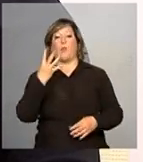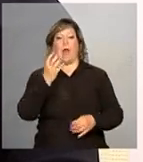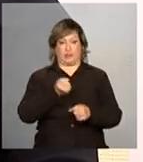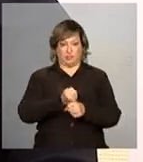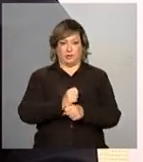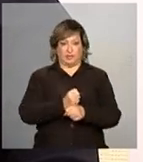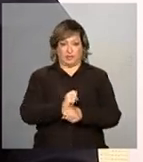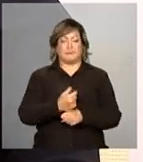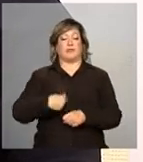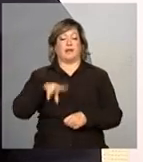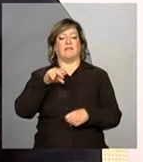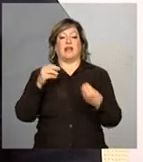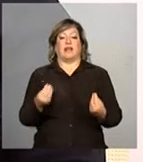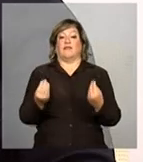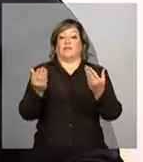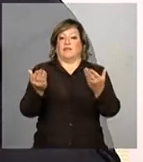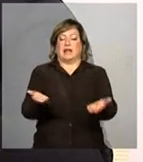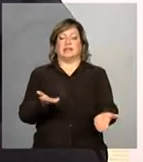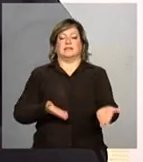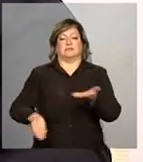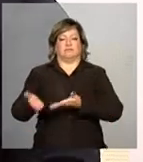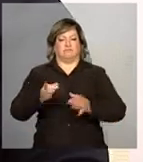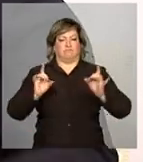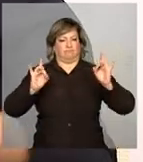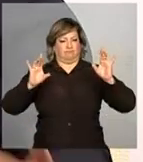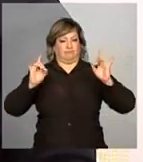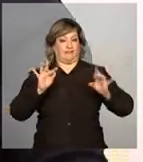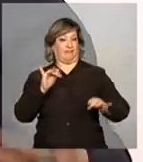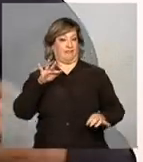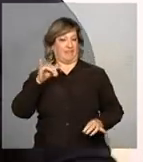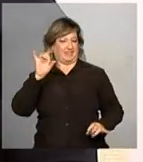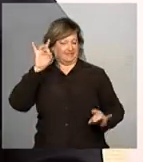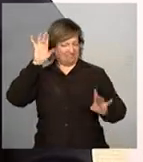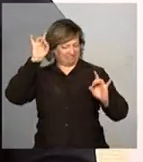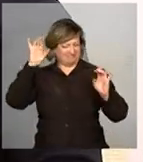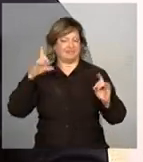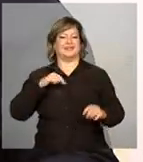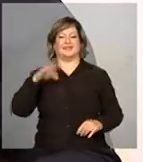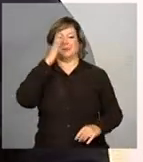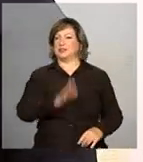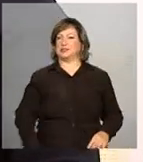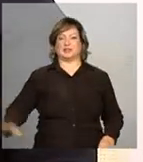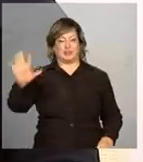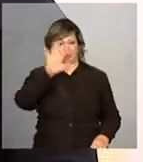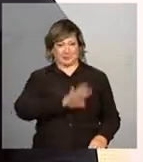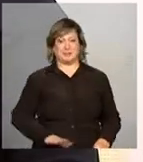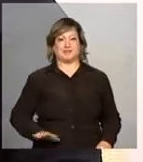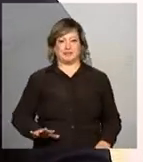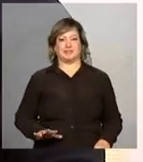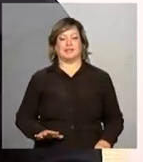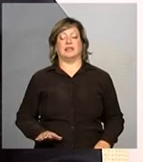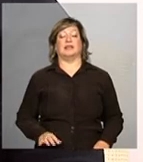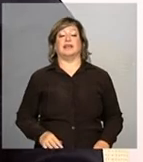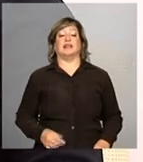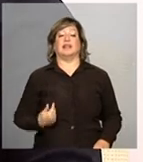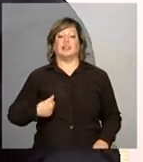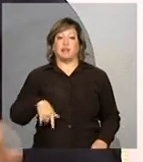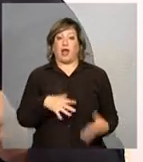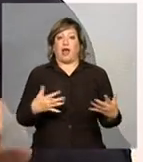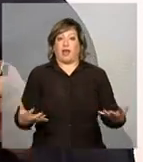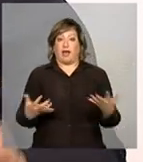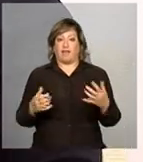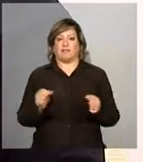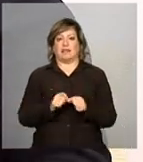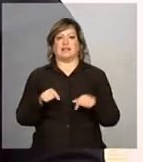anos está ofertando serviço padrão FIFA para o Brasil inteiro né Eu acho que o nosso objetivo é esse